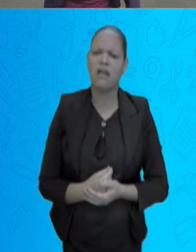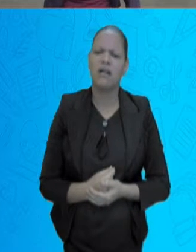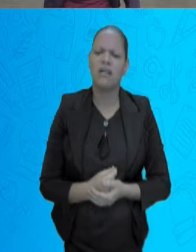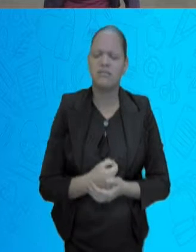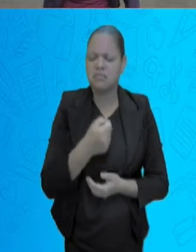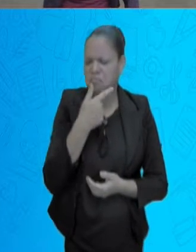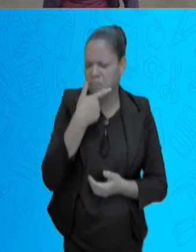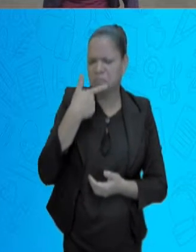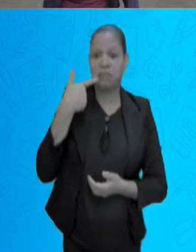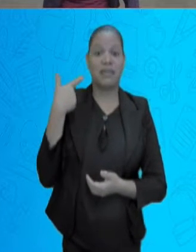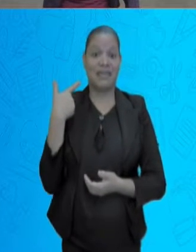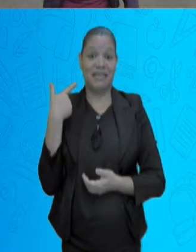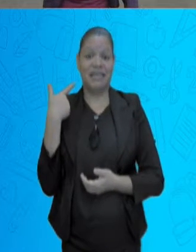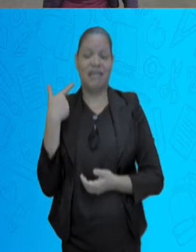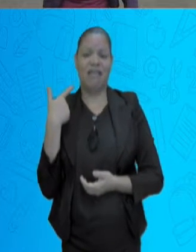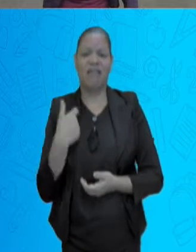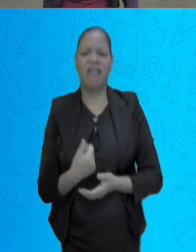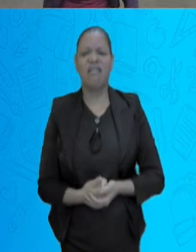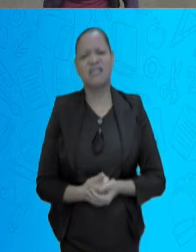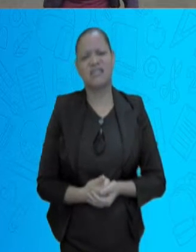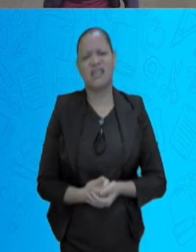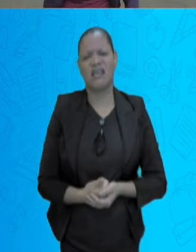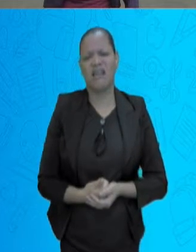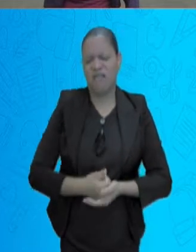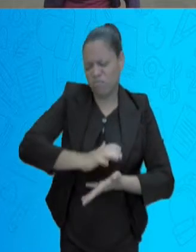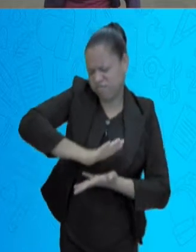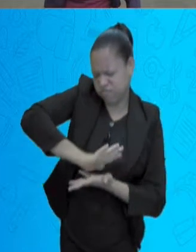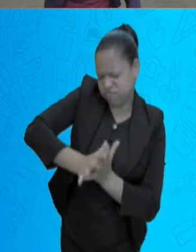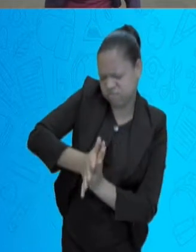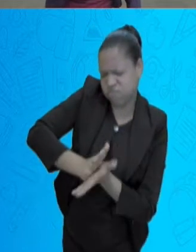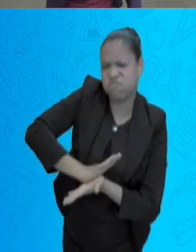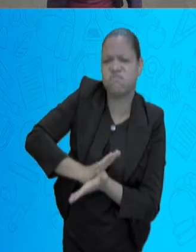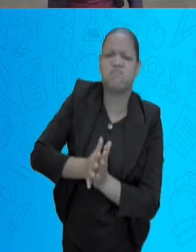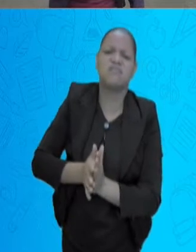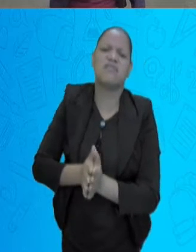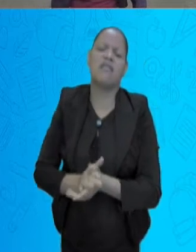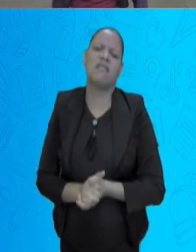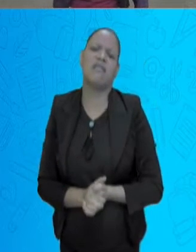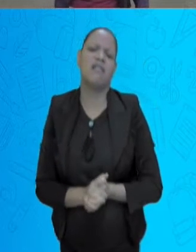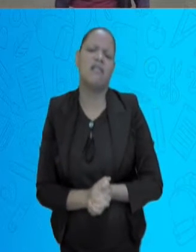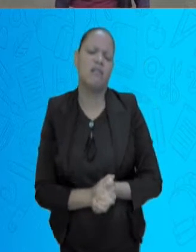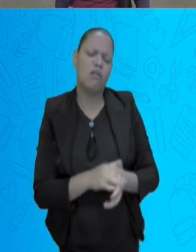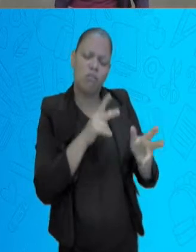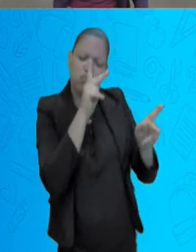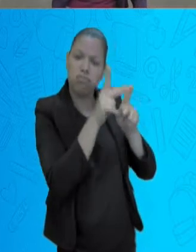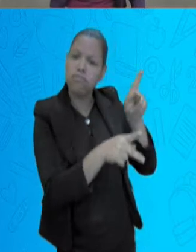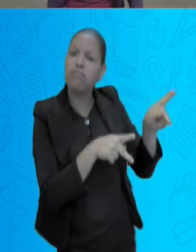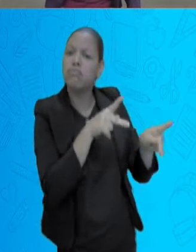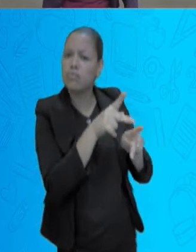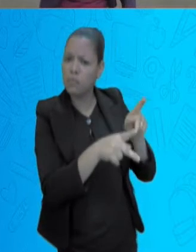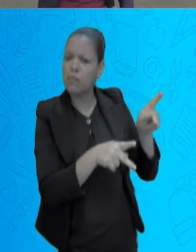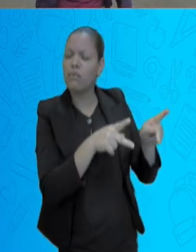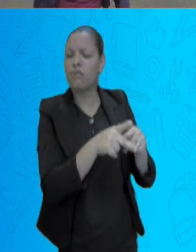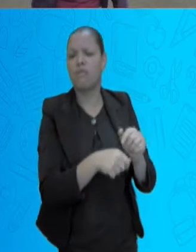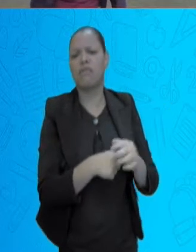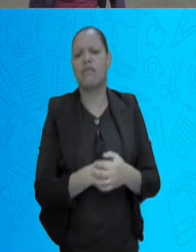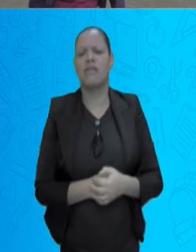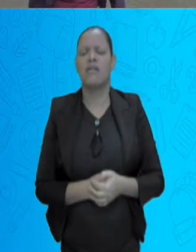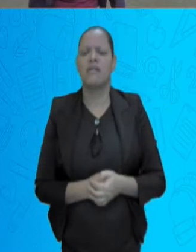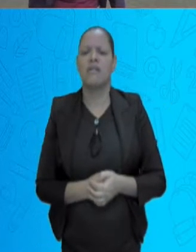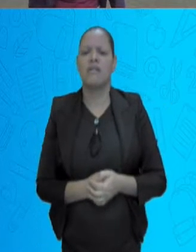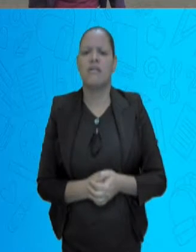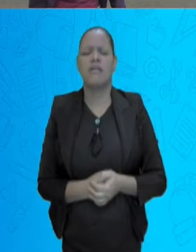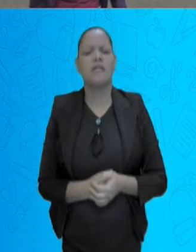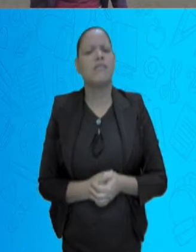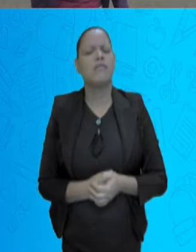trouxe tanto prejuízo para a população. Mas não preocupe, porque eu já estou preparando uma